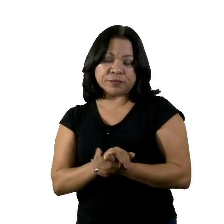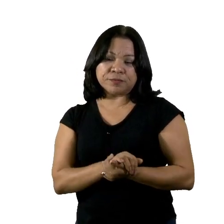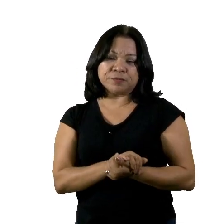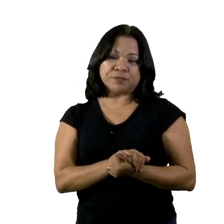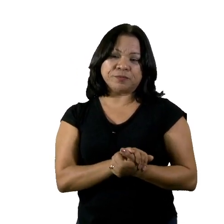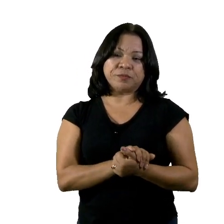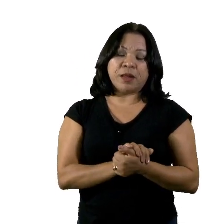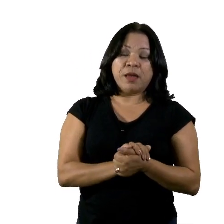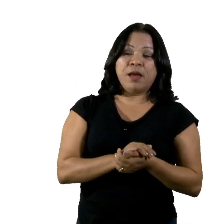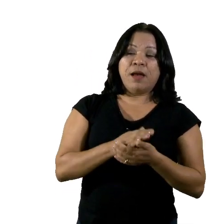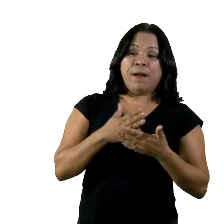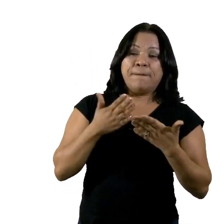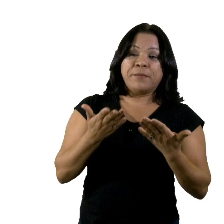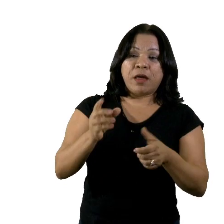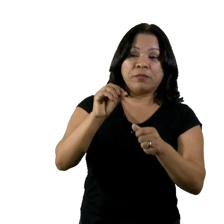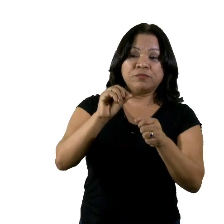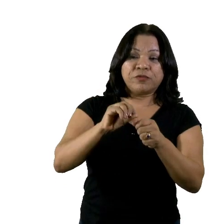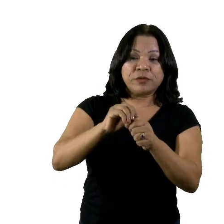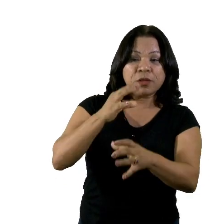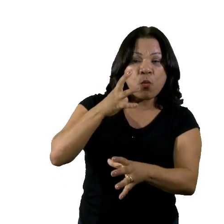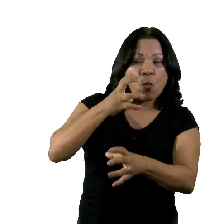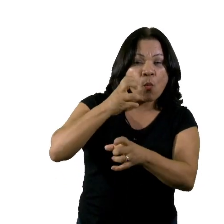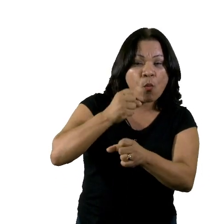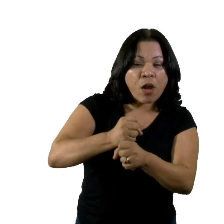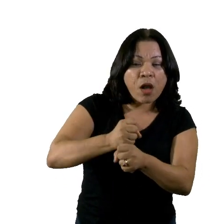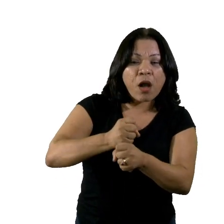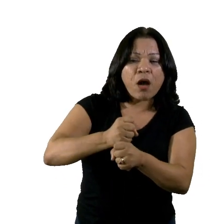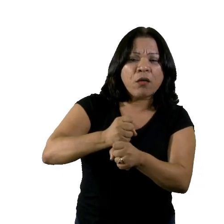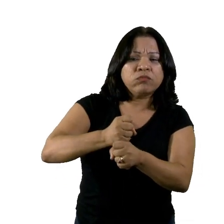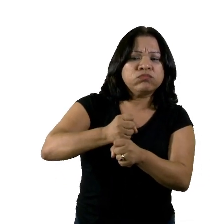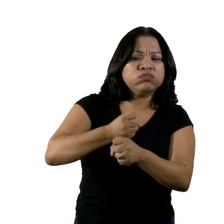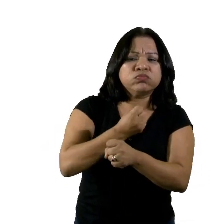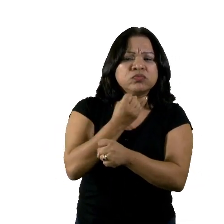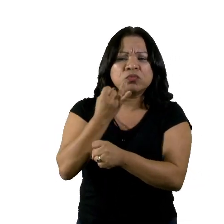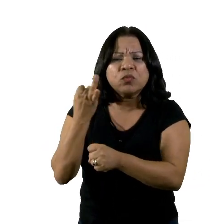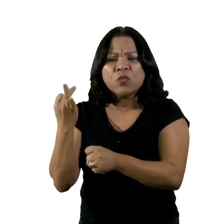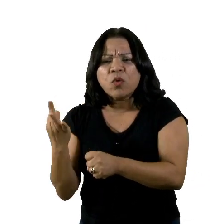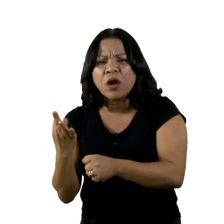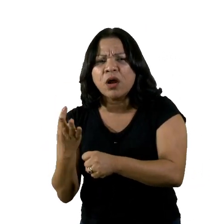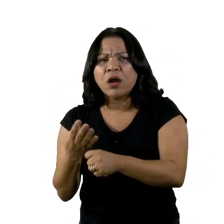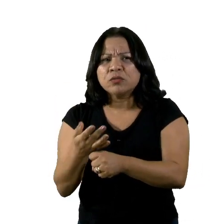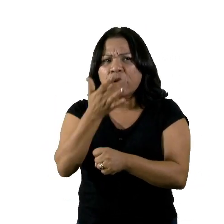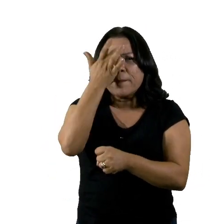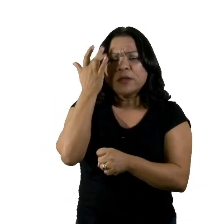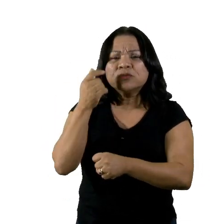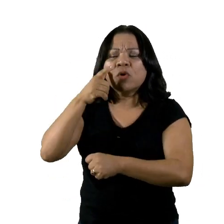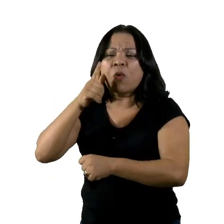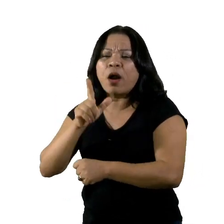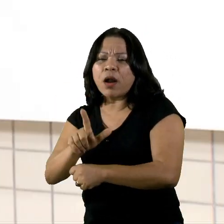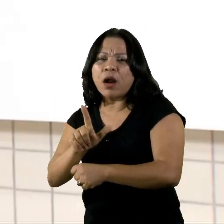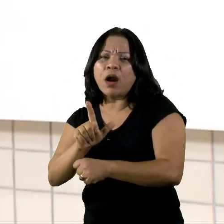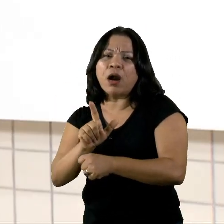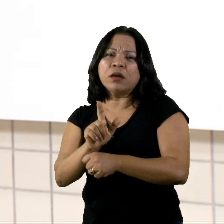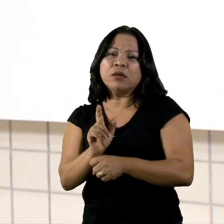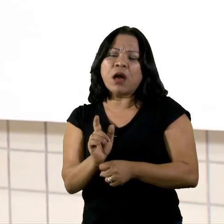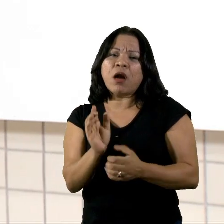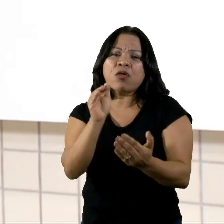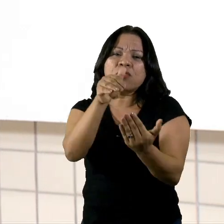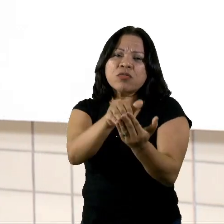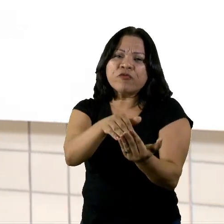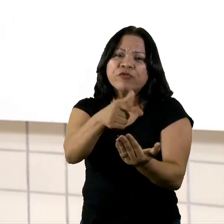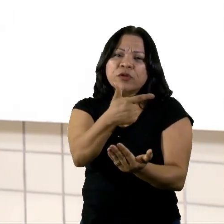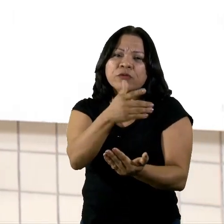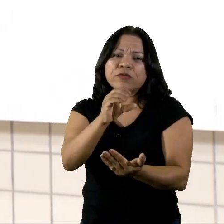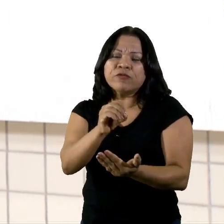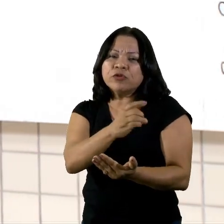se efetuar o cálculo de quanto essa pessoa ganhará durante 20 dias de trabalho, como é que a gente representa isso algebricamente,